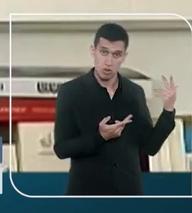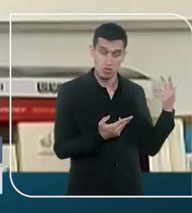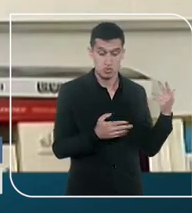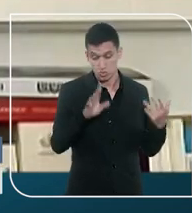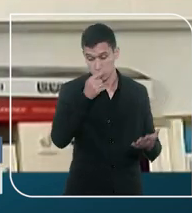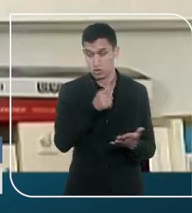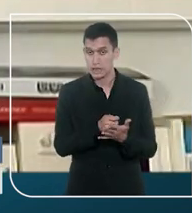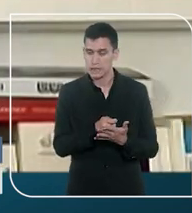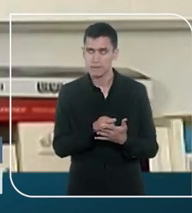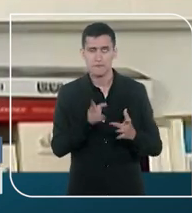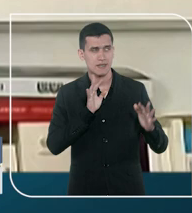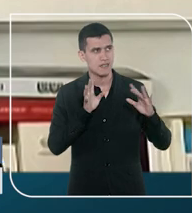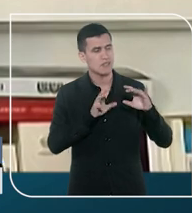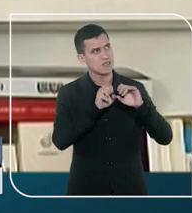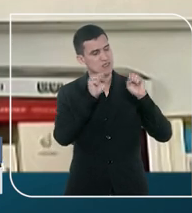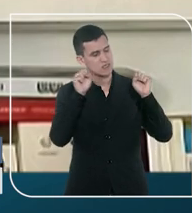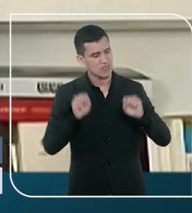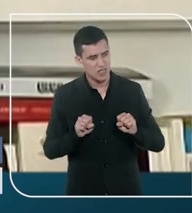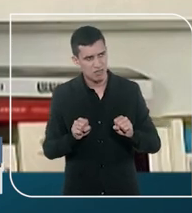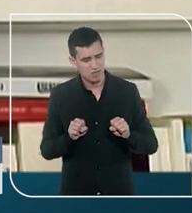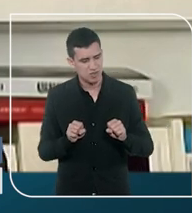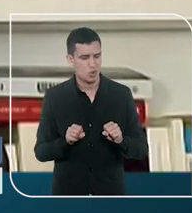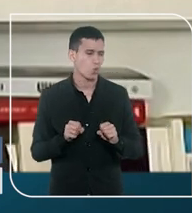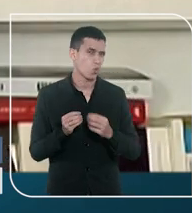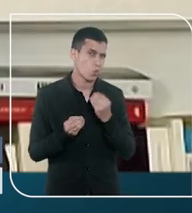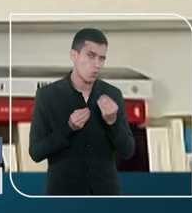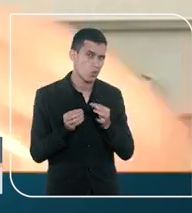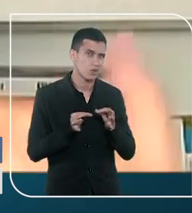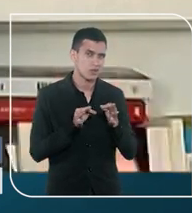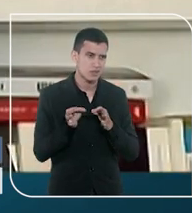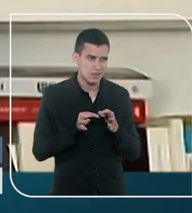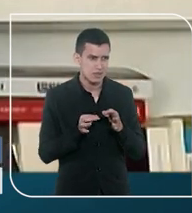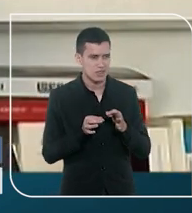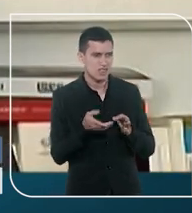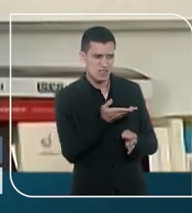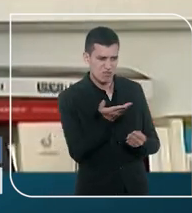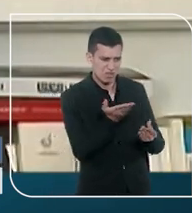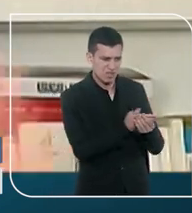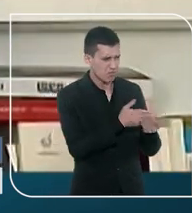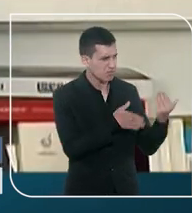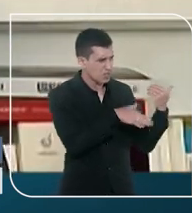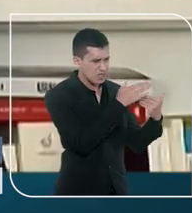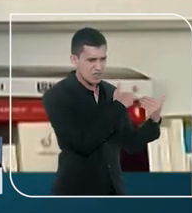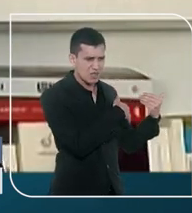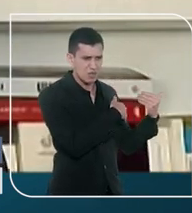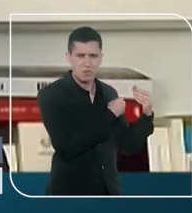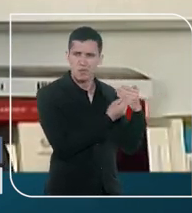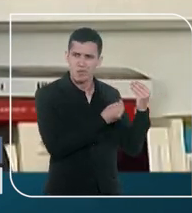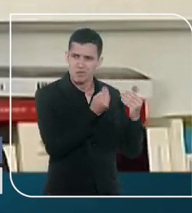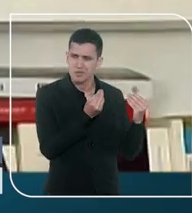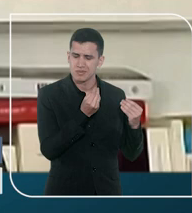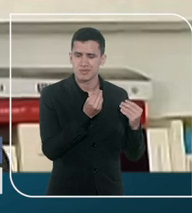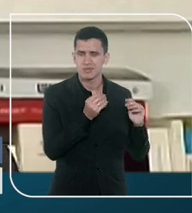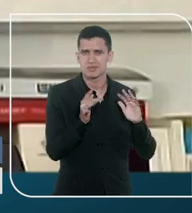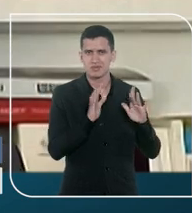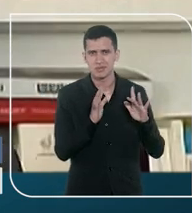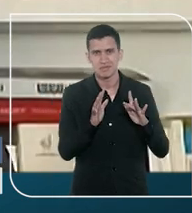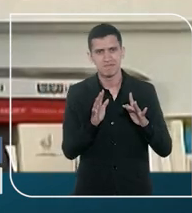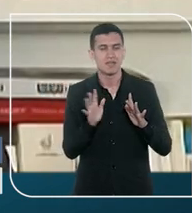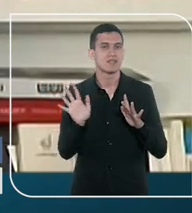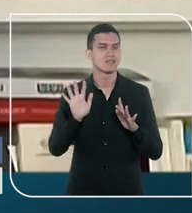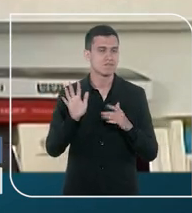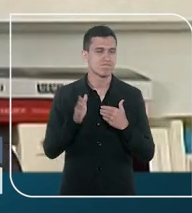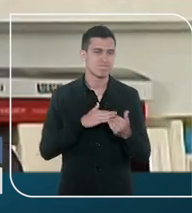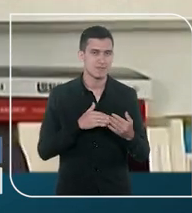estamos também trabalhando com precedentes, né? Será que são precedentes ou são precedentes à nossa moda? Enfim, independentemente disso, o que a